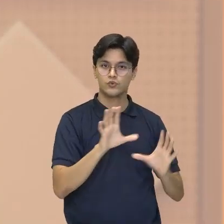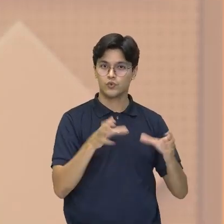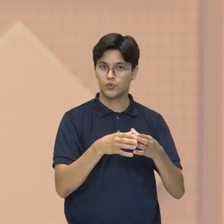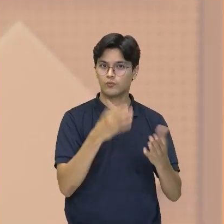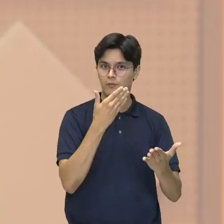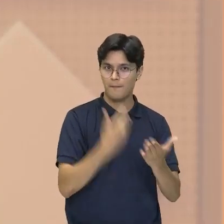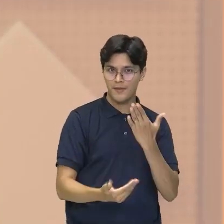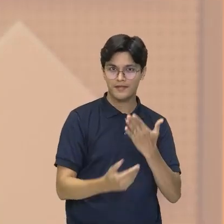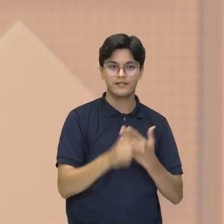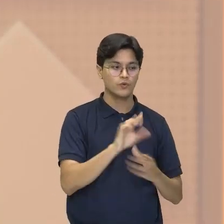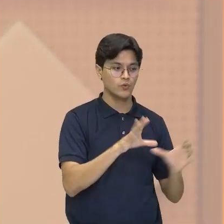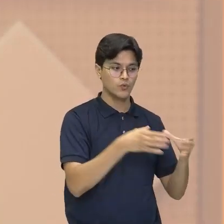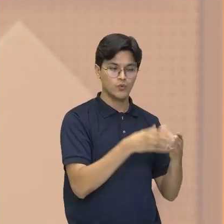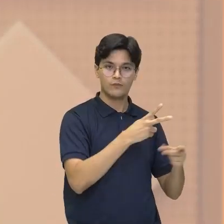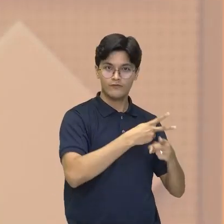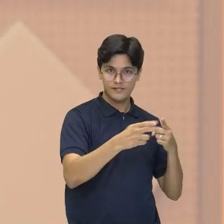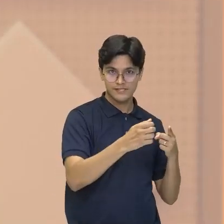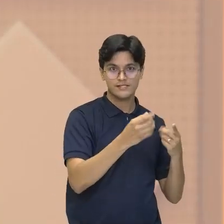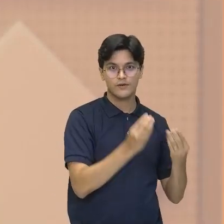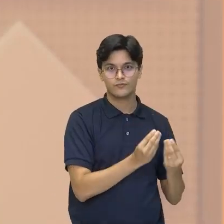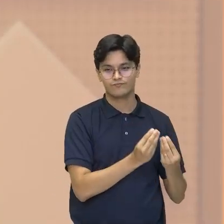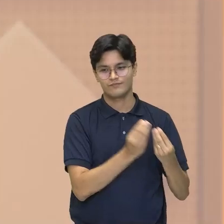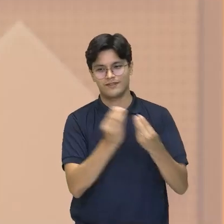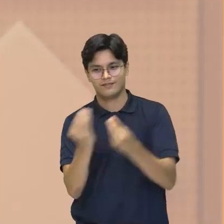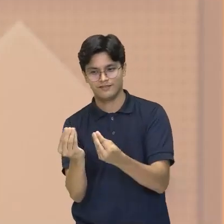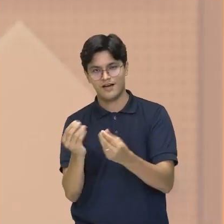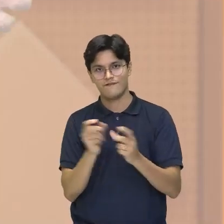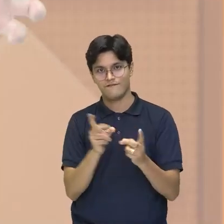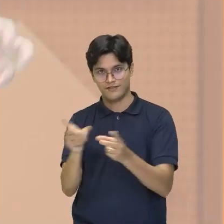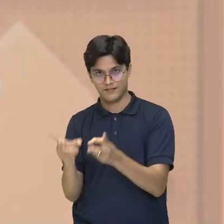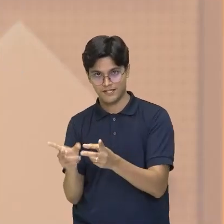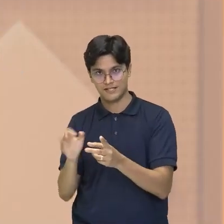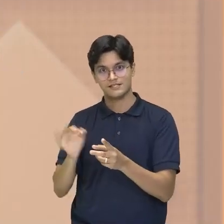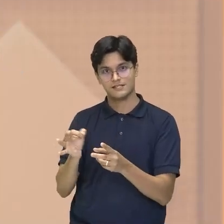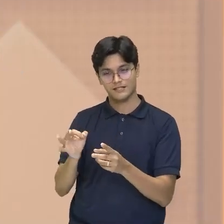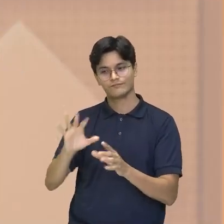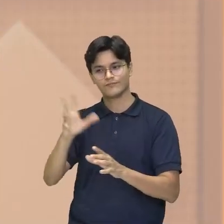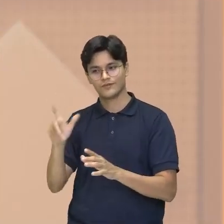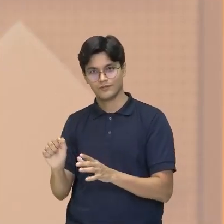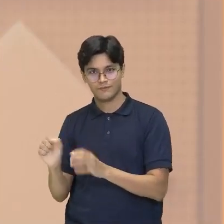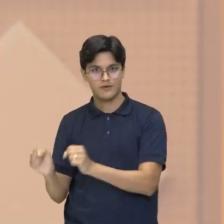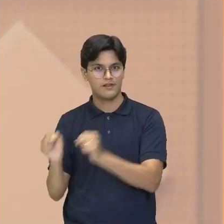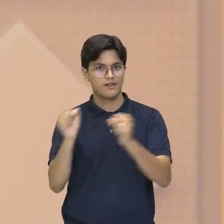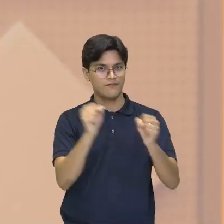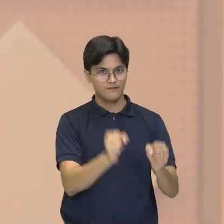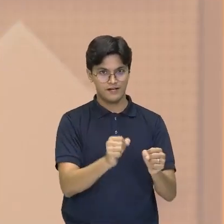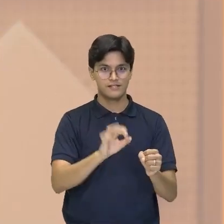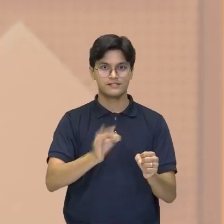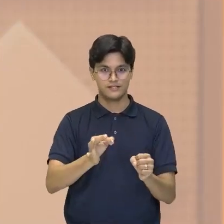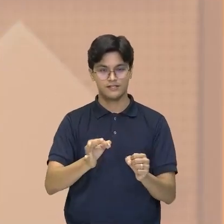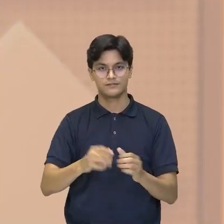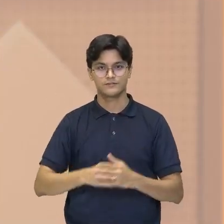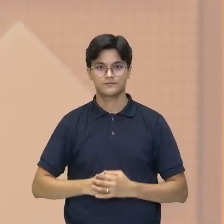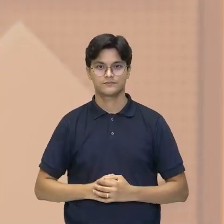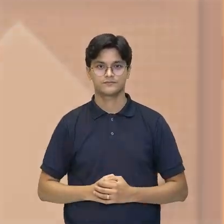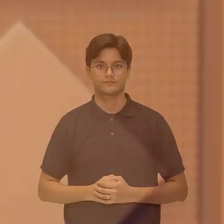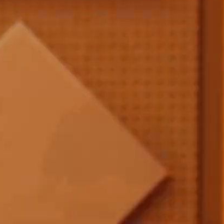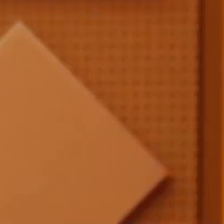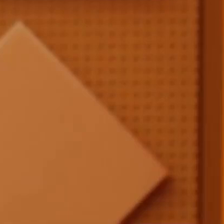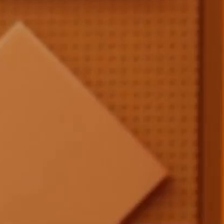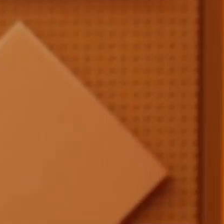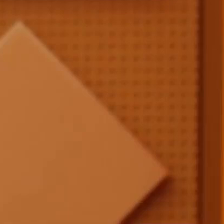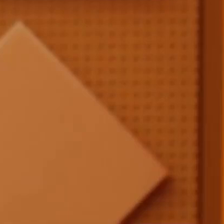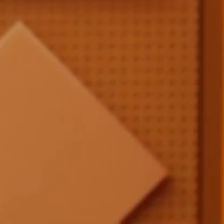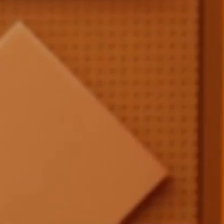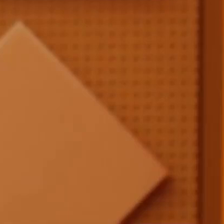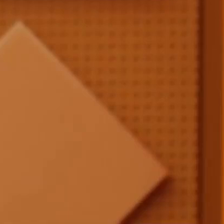os europeus. Mas vocês podem pensar assim, né, professora, o africano escravizava o seu próprio irmão? Bem, tenham em mente que